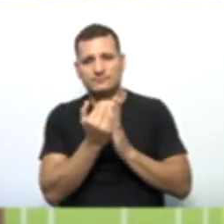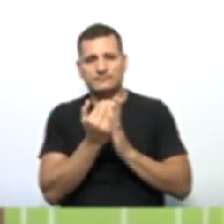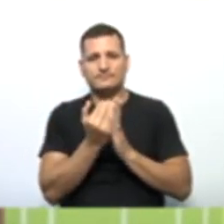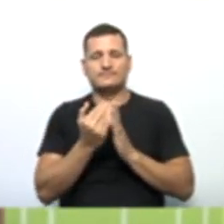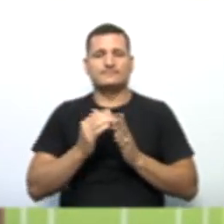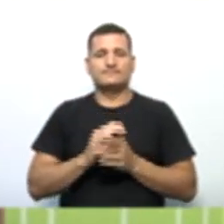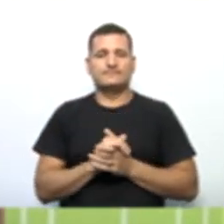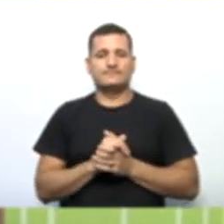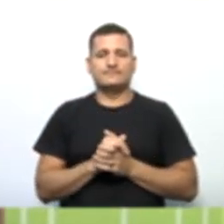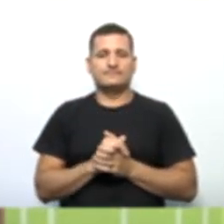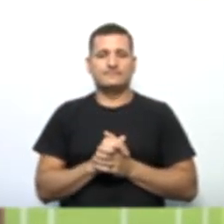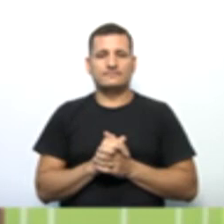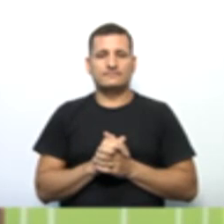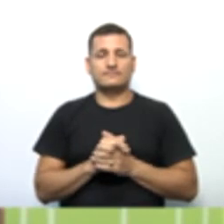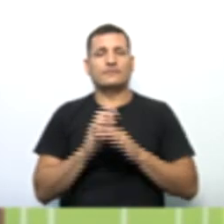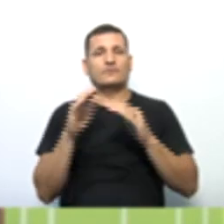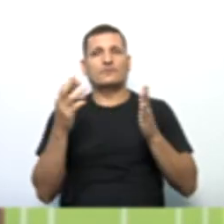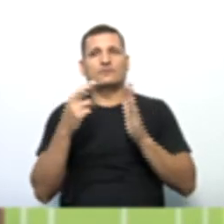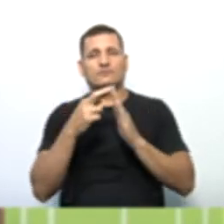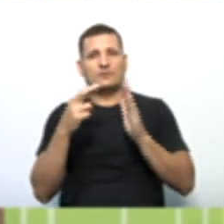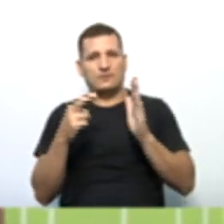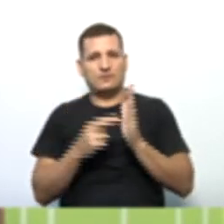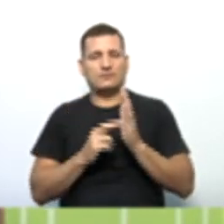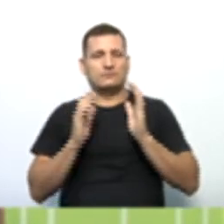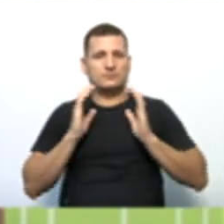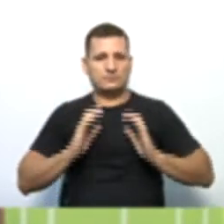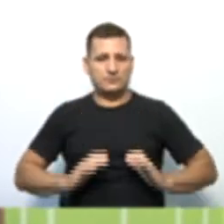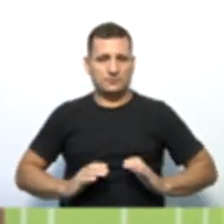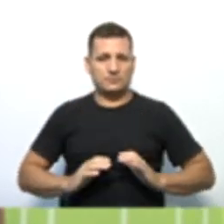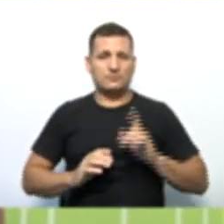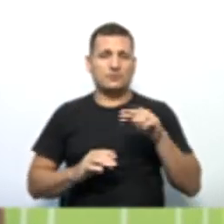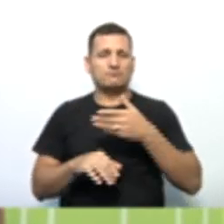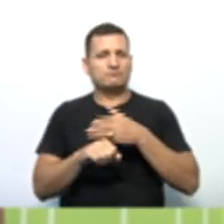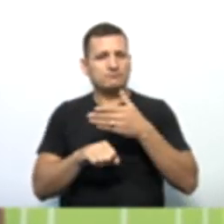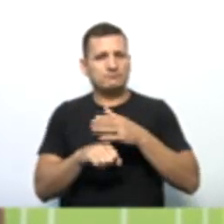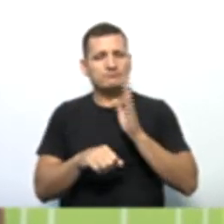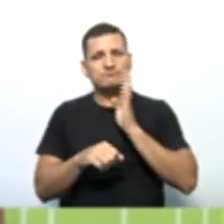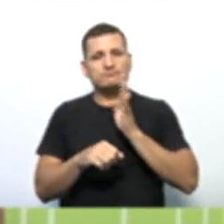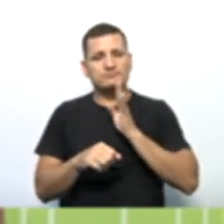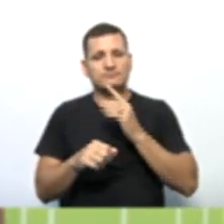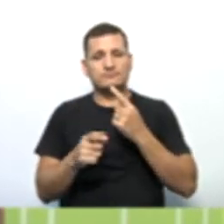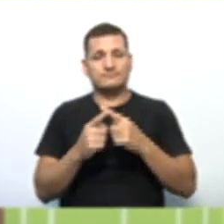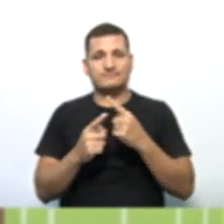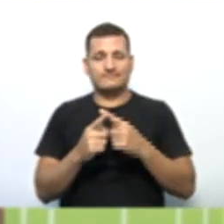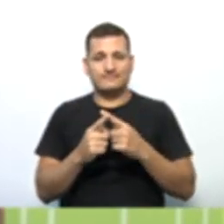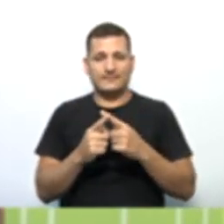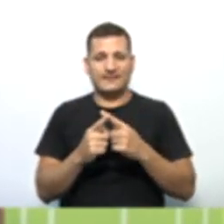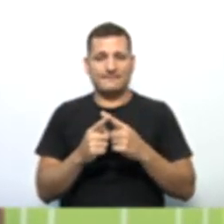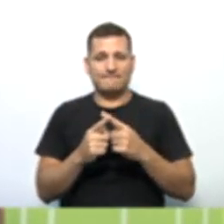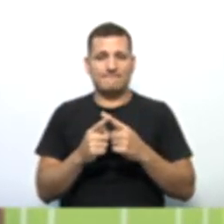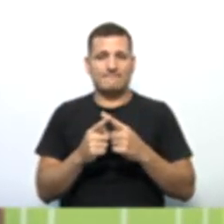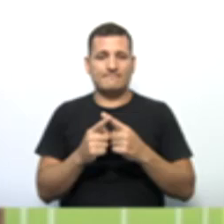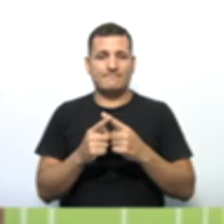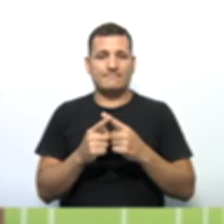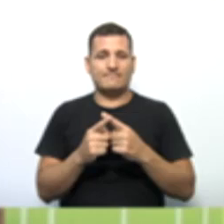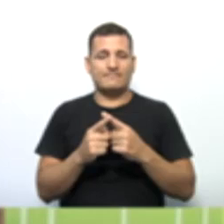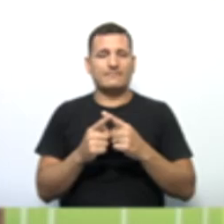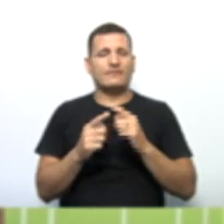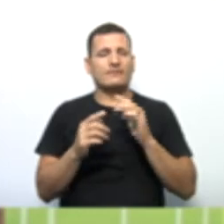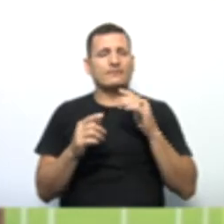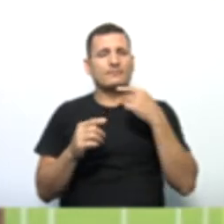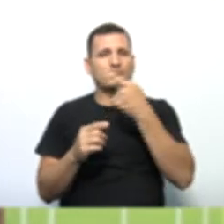quais são as normas de conduta. E vai ser um exercício bem legal, porque quando a gente chegar na nossa aula